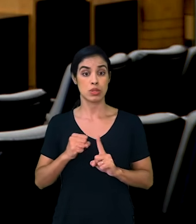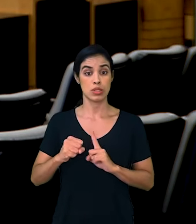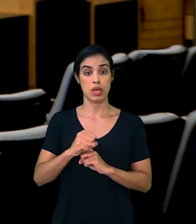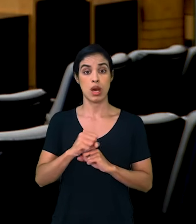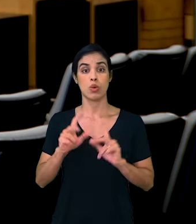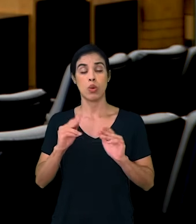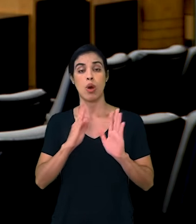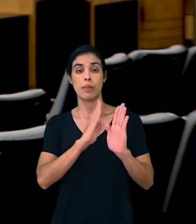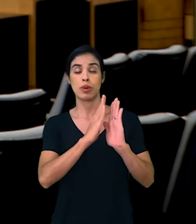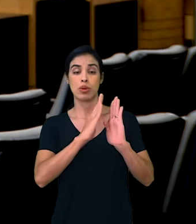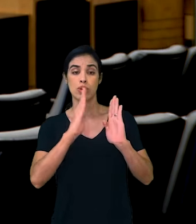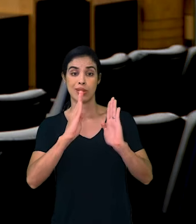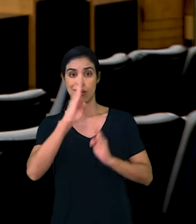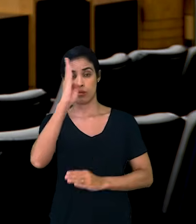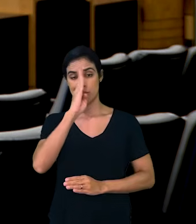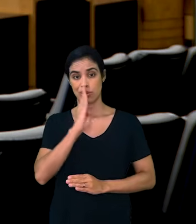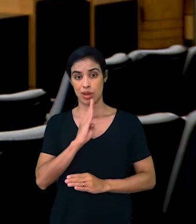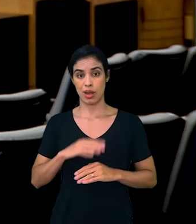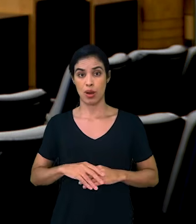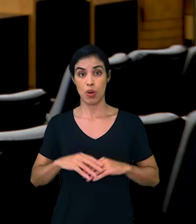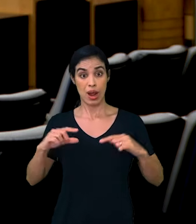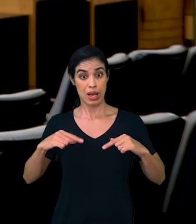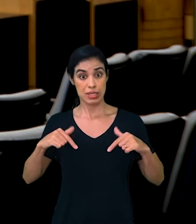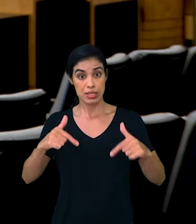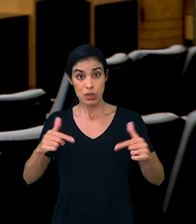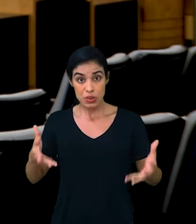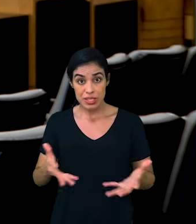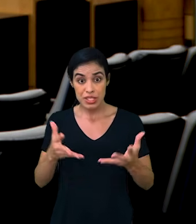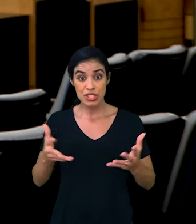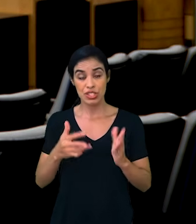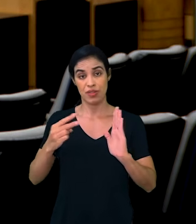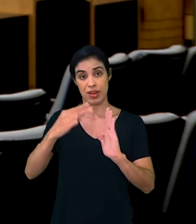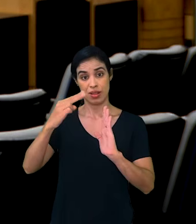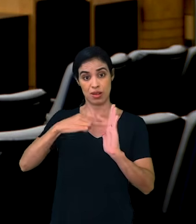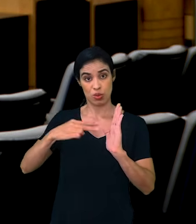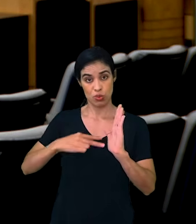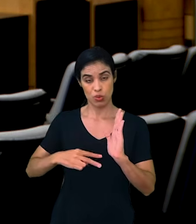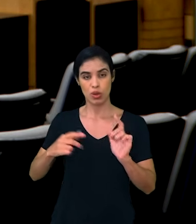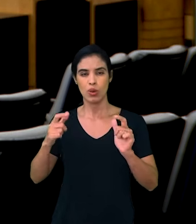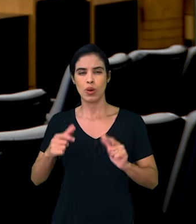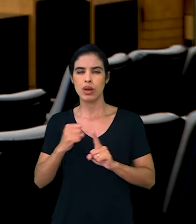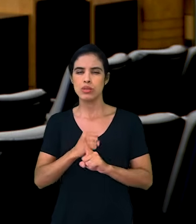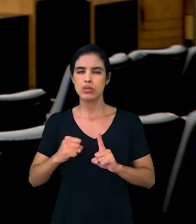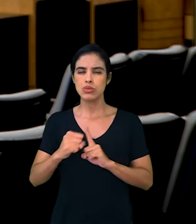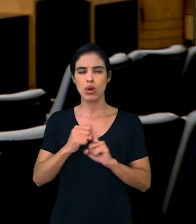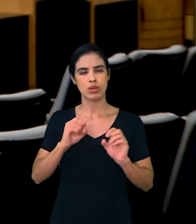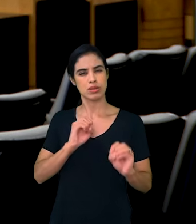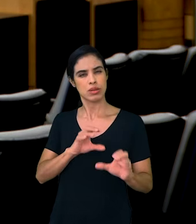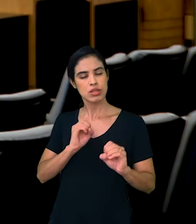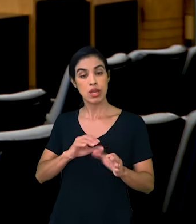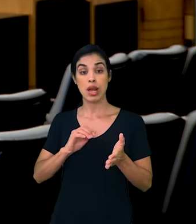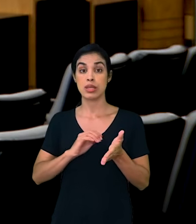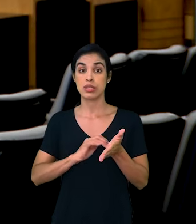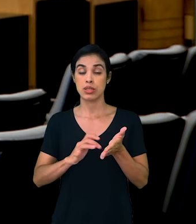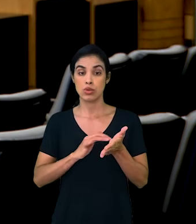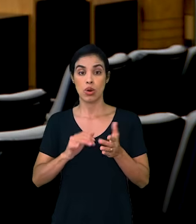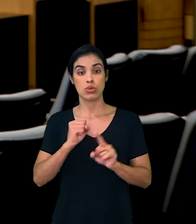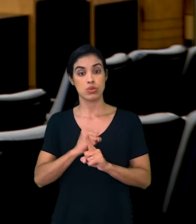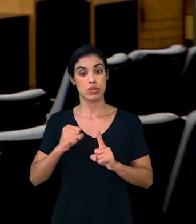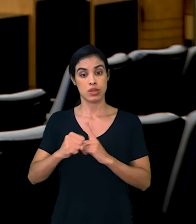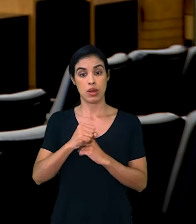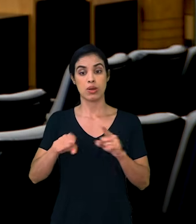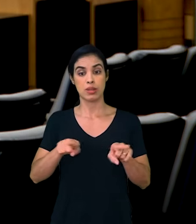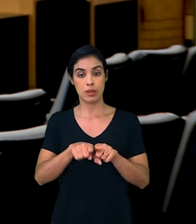Fundação Biblioteca Nacional. A ação incentiva a leitura em ambientes socioeducativos, escritórios sociais e